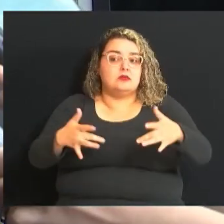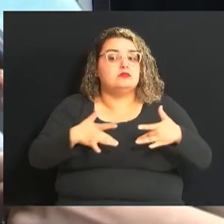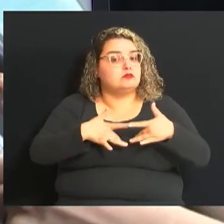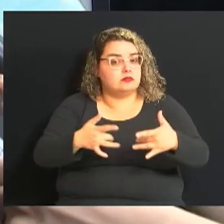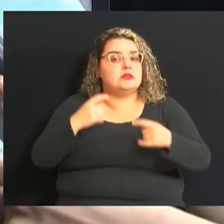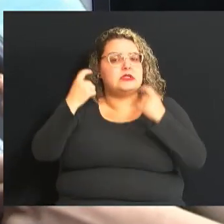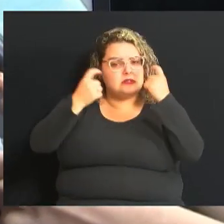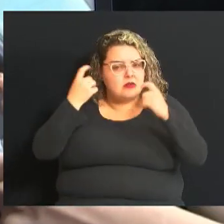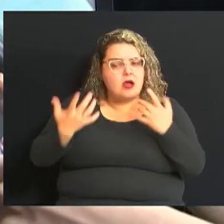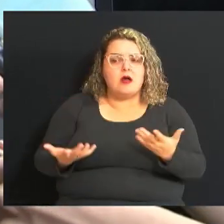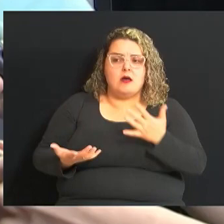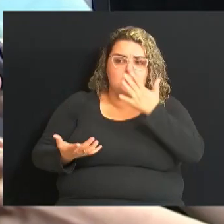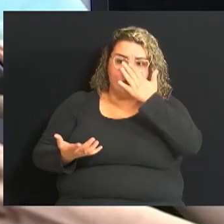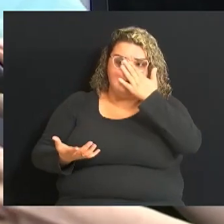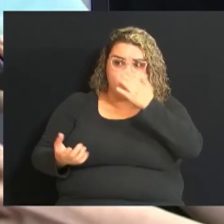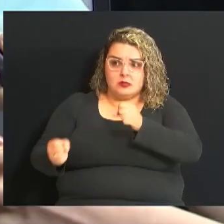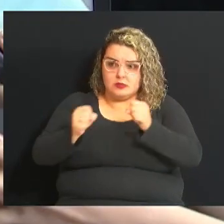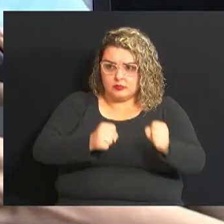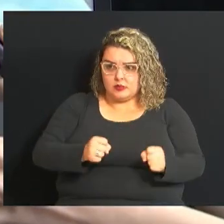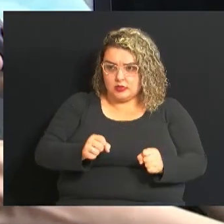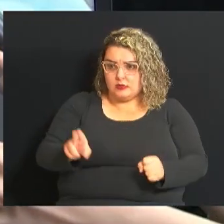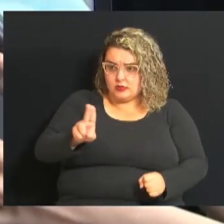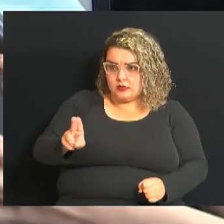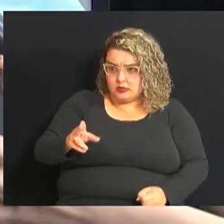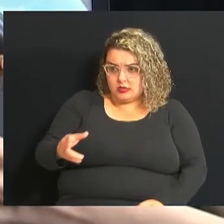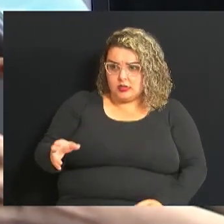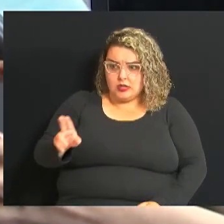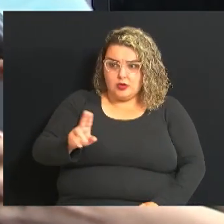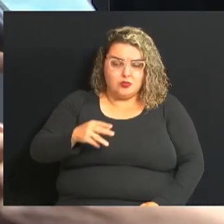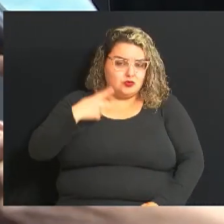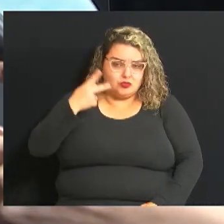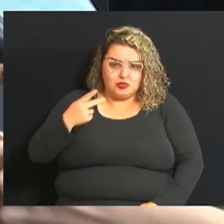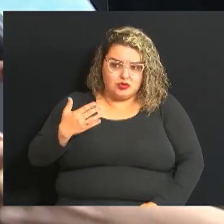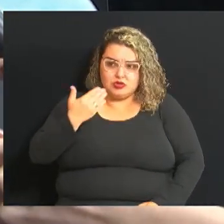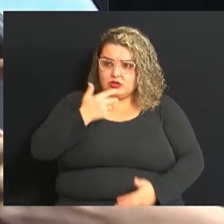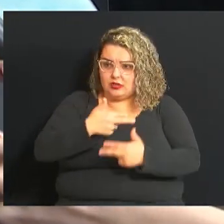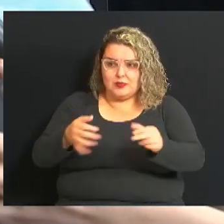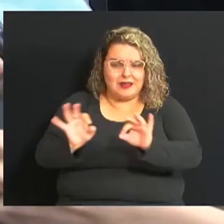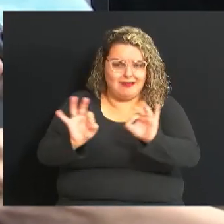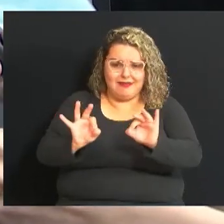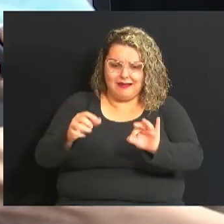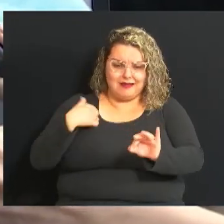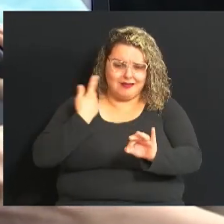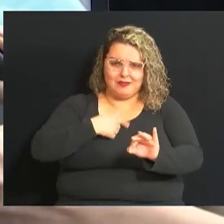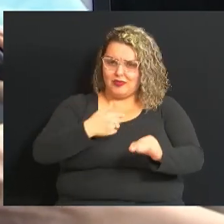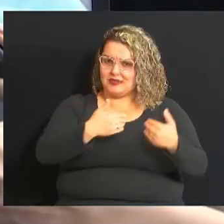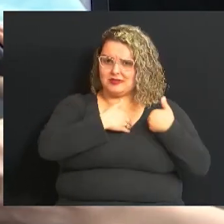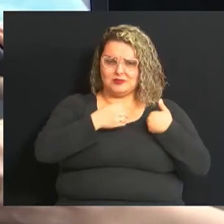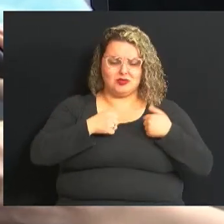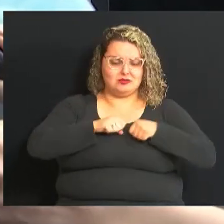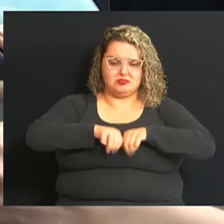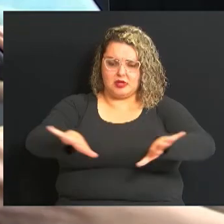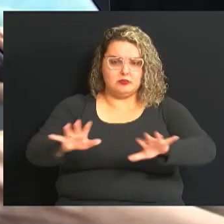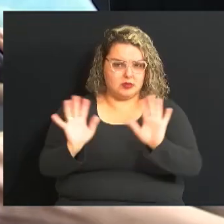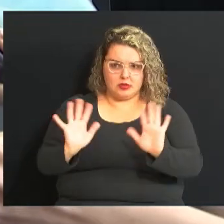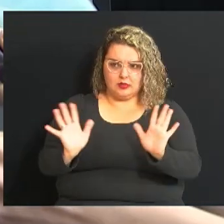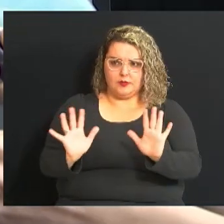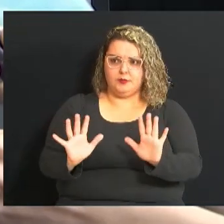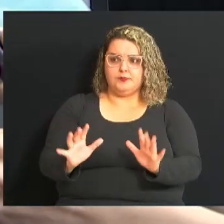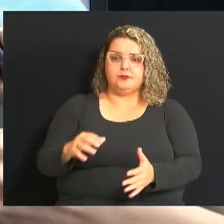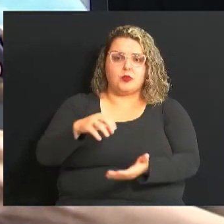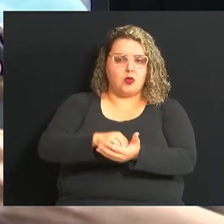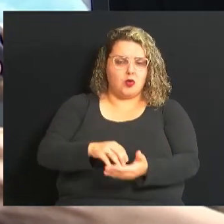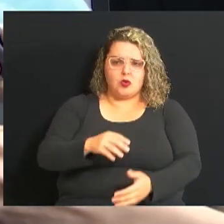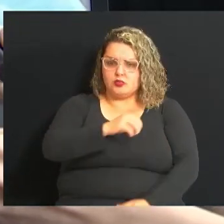preocupa do poder público fazer uso político de alimentos e não terá nenhuma distribuição através de um órgão da Prefeitura.